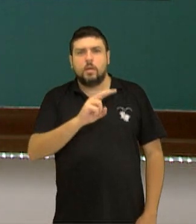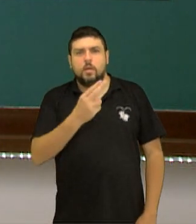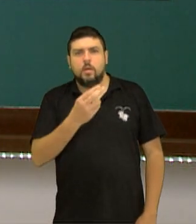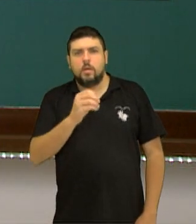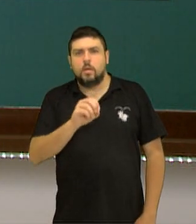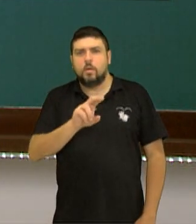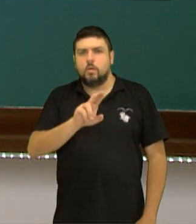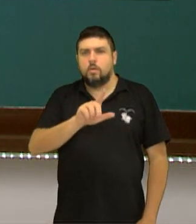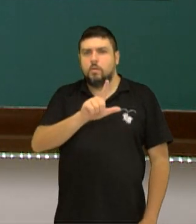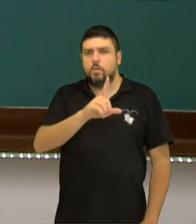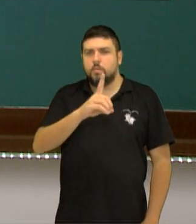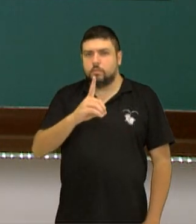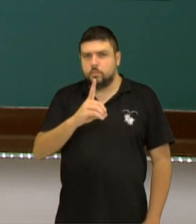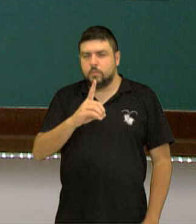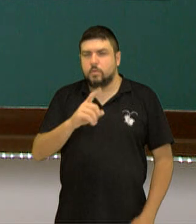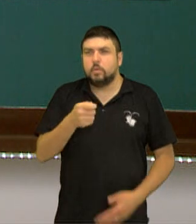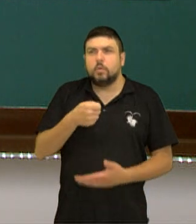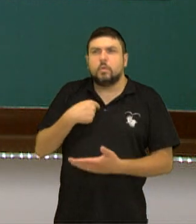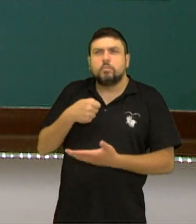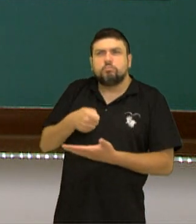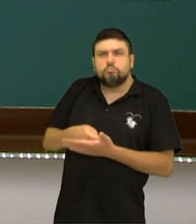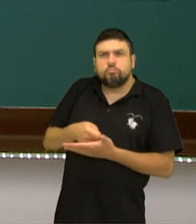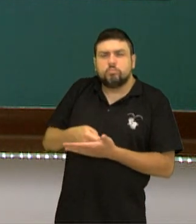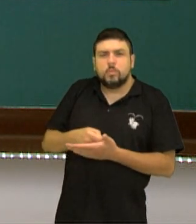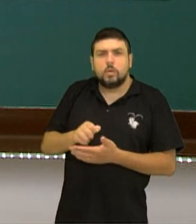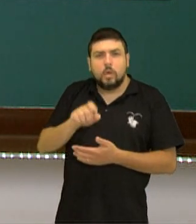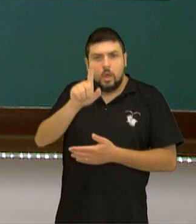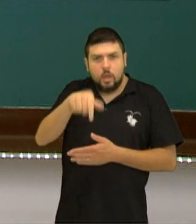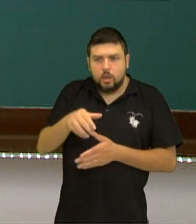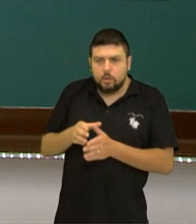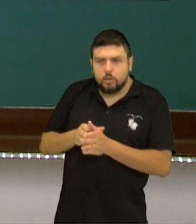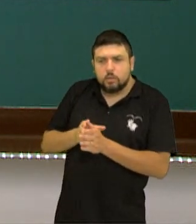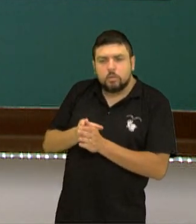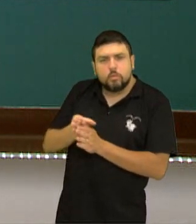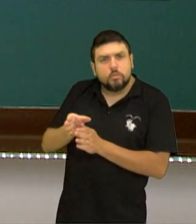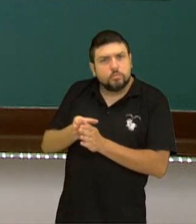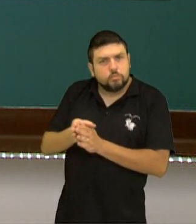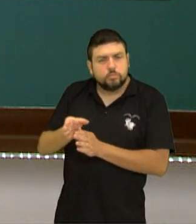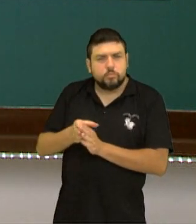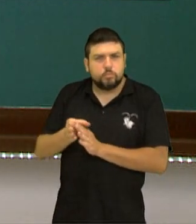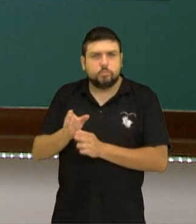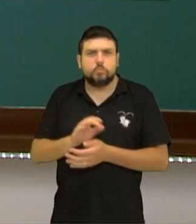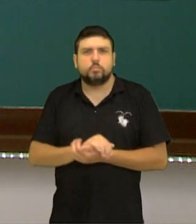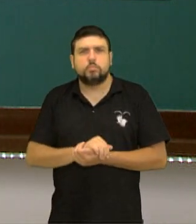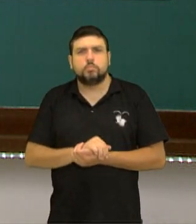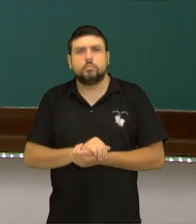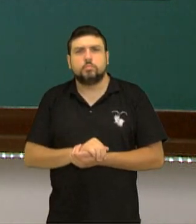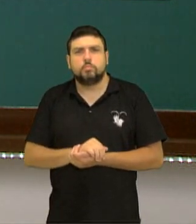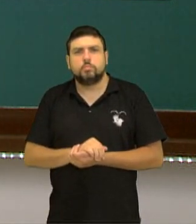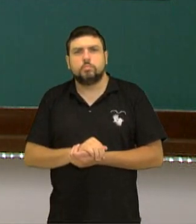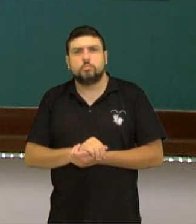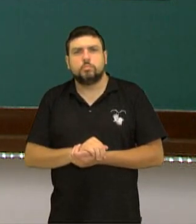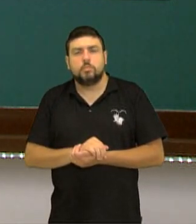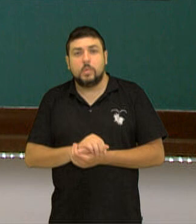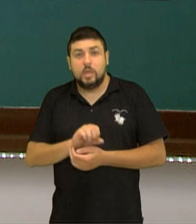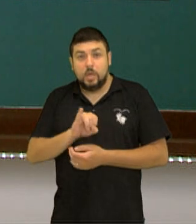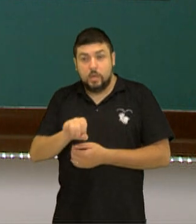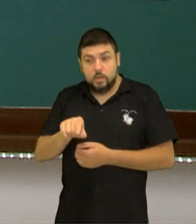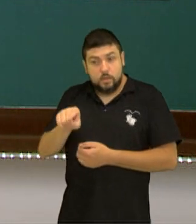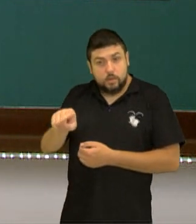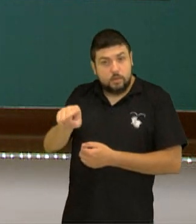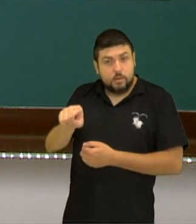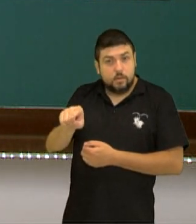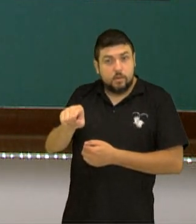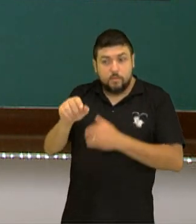significado, deveria, usado para dar um conselho, uma recomendação. Se a pessoa vai fazer aquilo que lhe